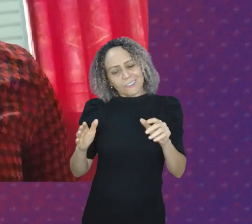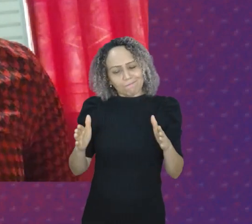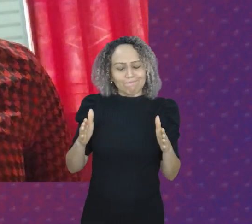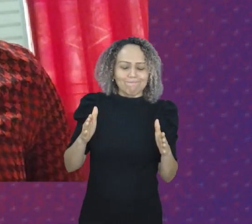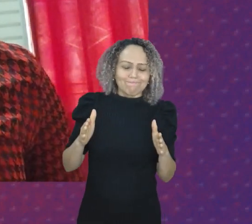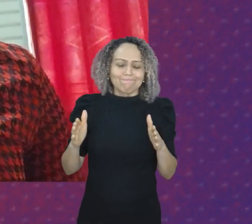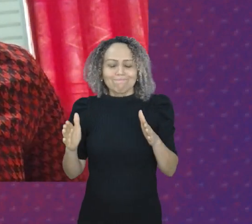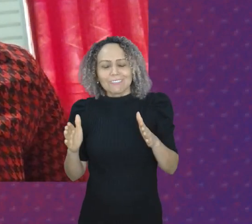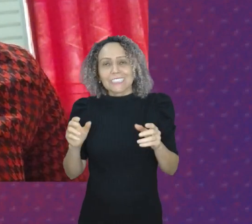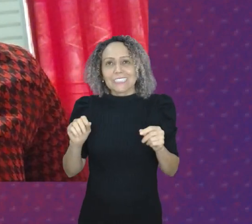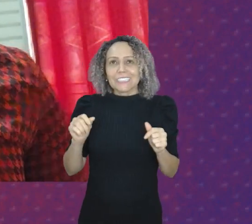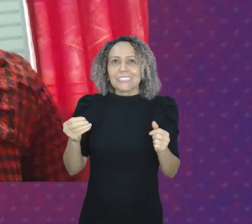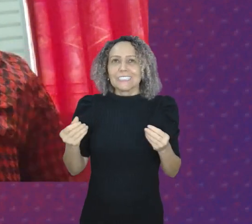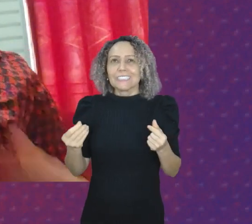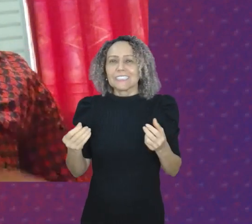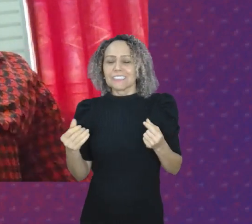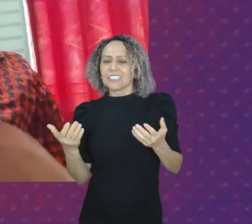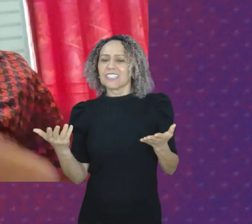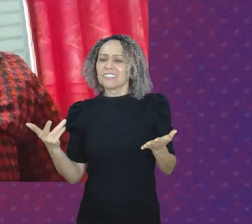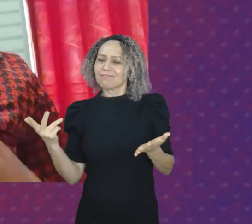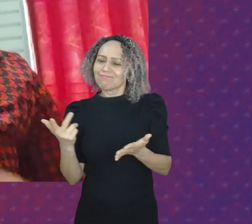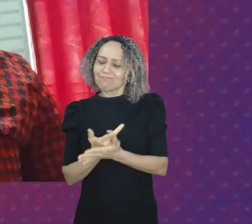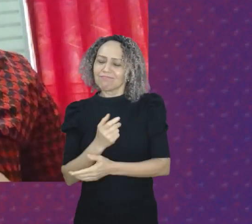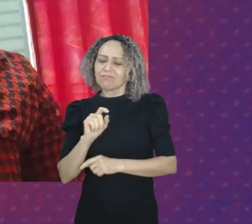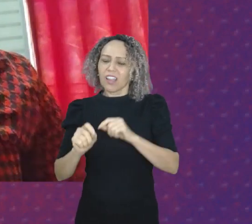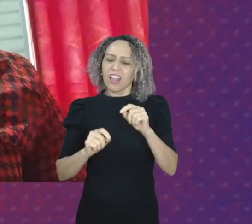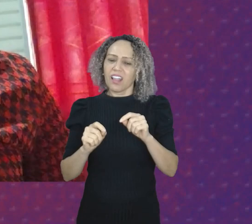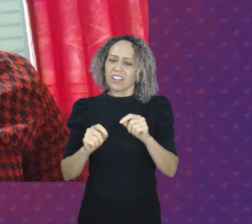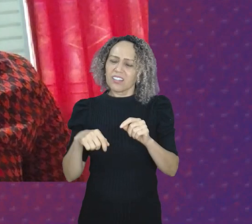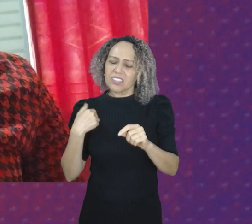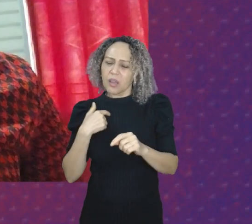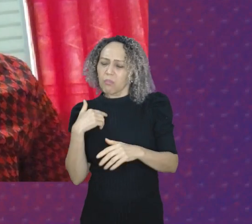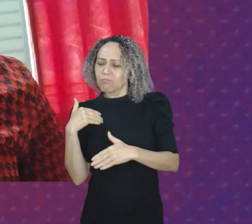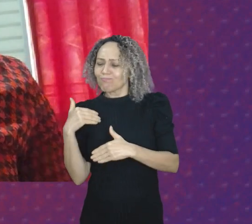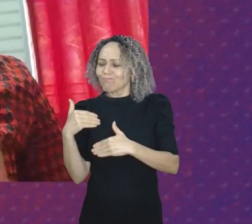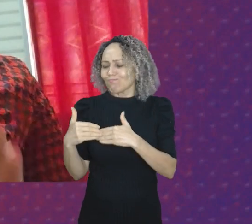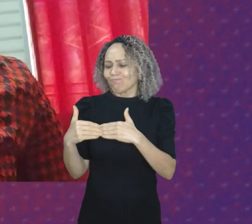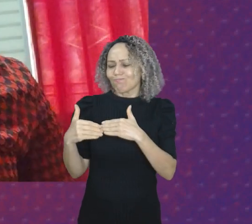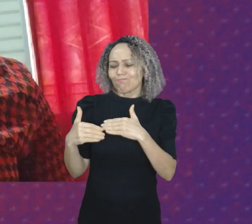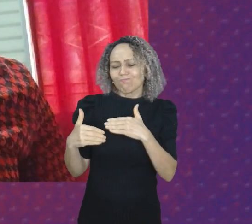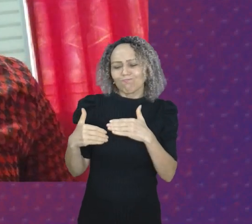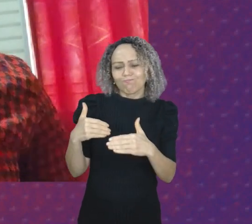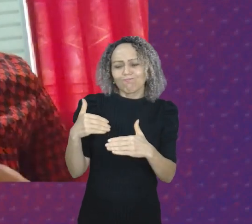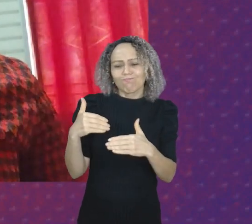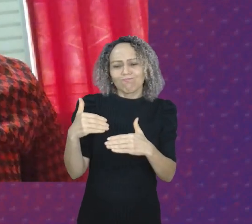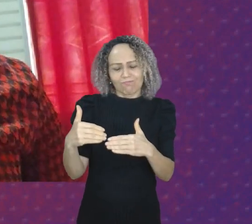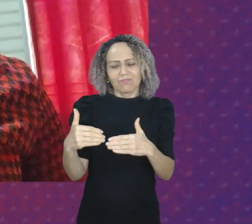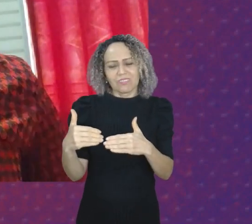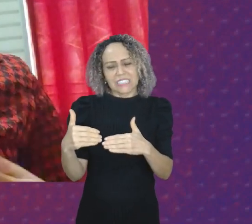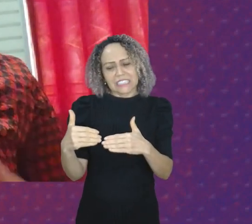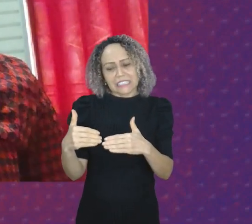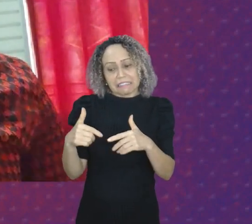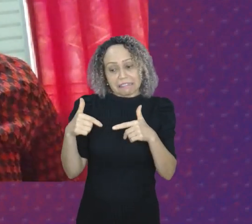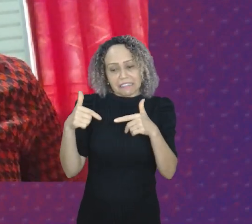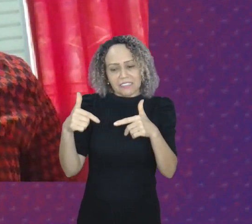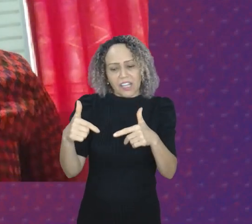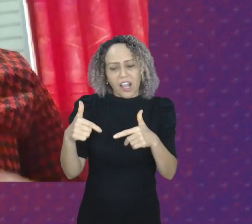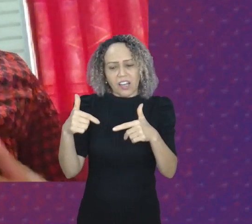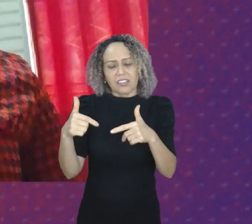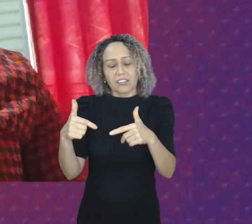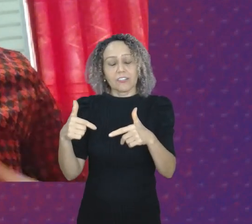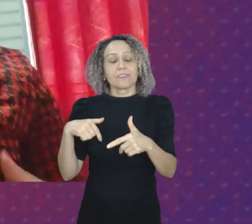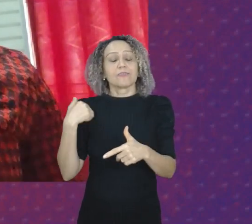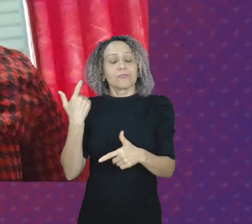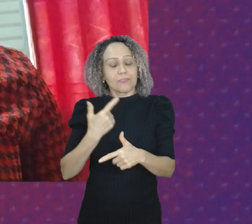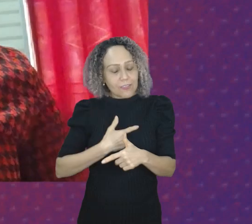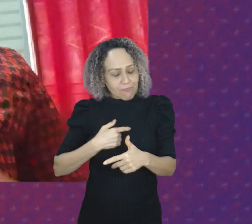bem, estamos engateando nesse sentido para que a gente possa estar continuando